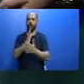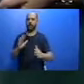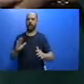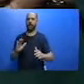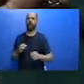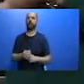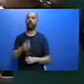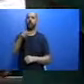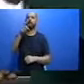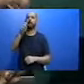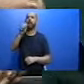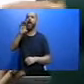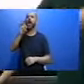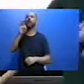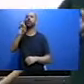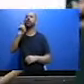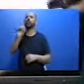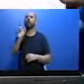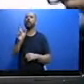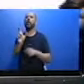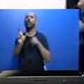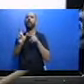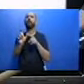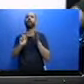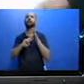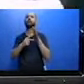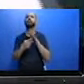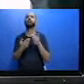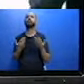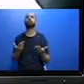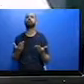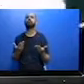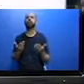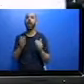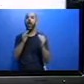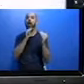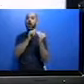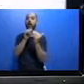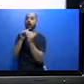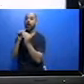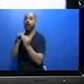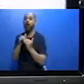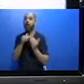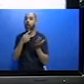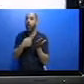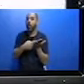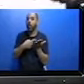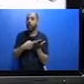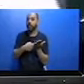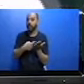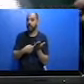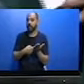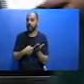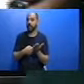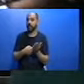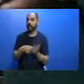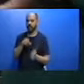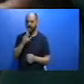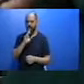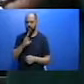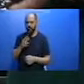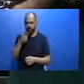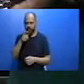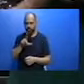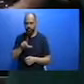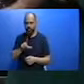acordo um prato um combinado será que eu já consigo responder que